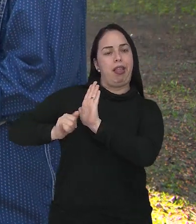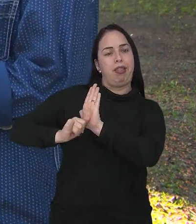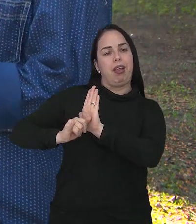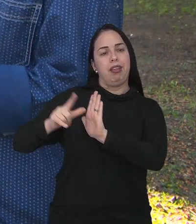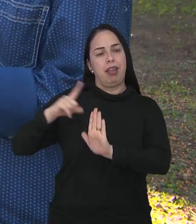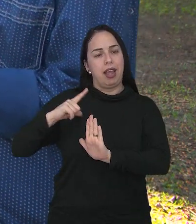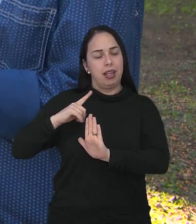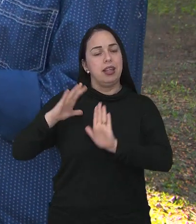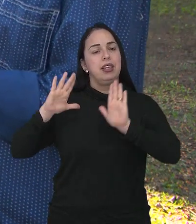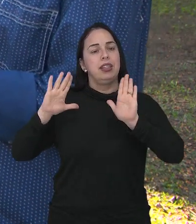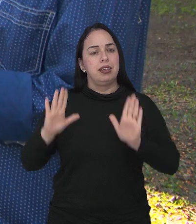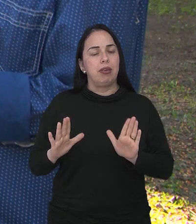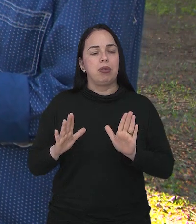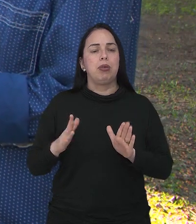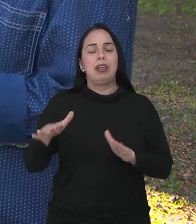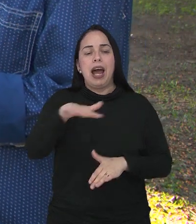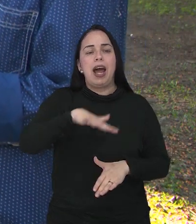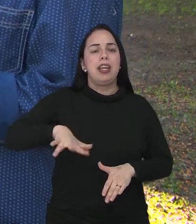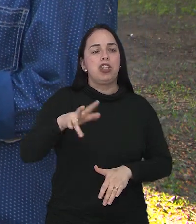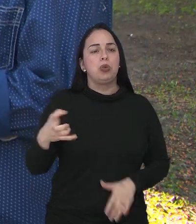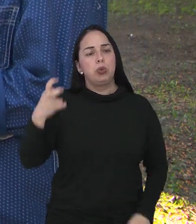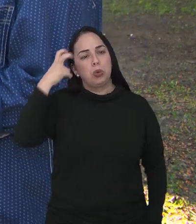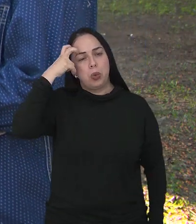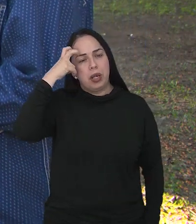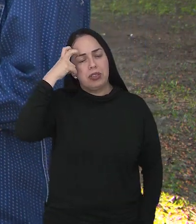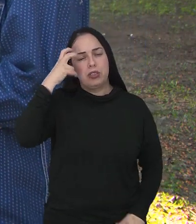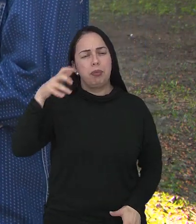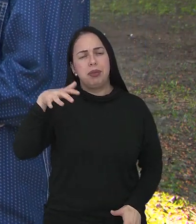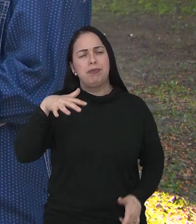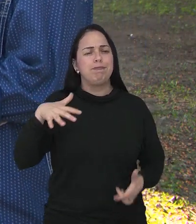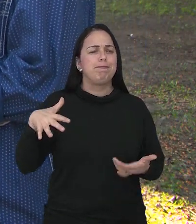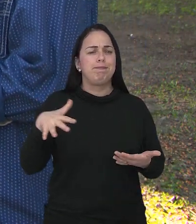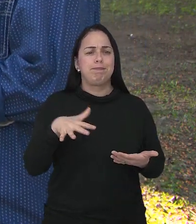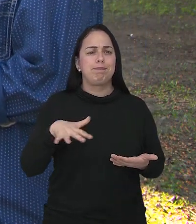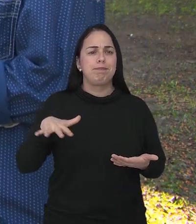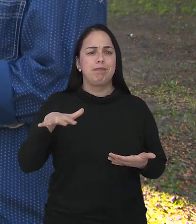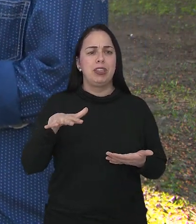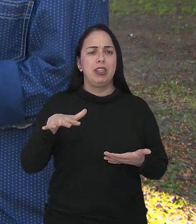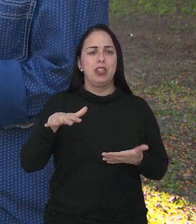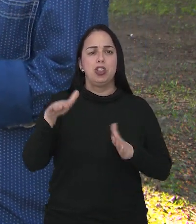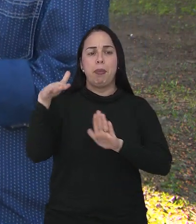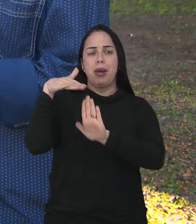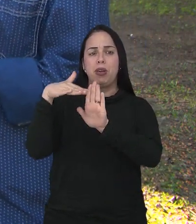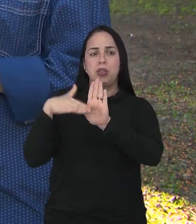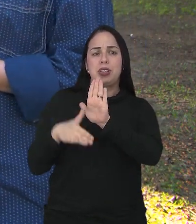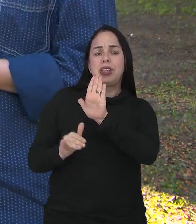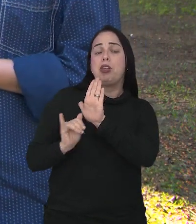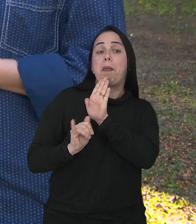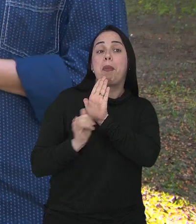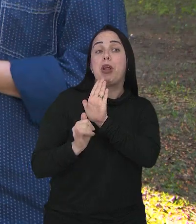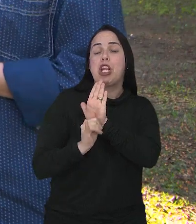da produção cultural na cidade, falando assim dessa questão da programação de editais?